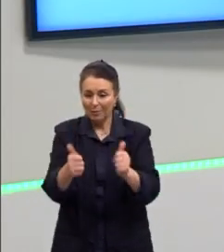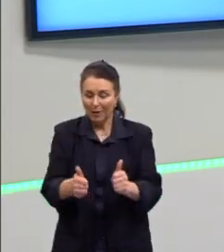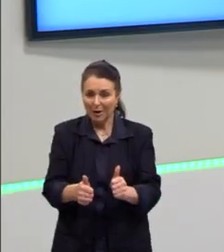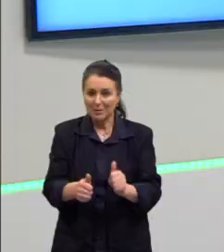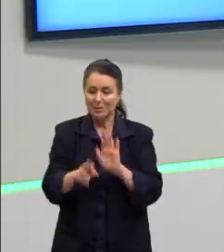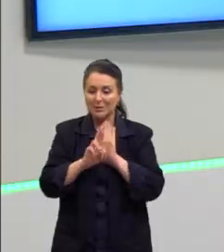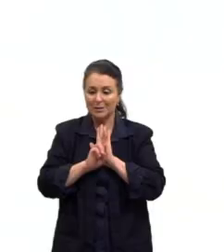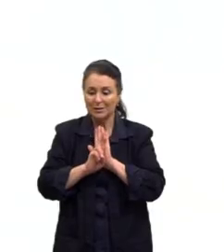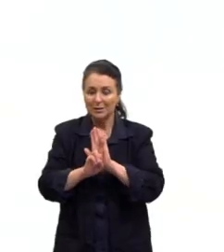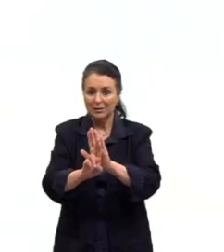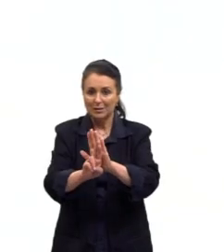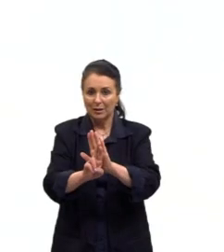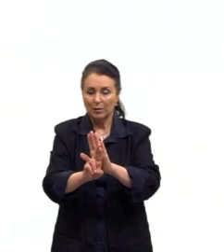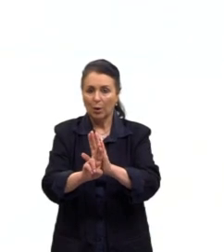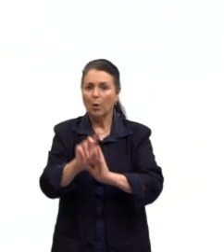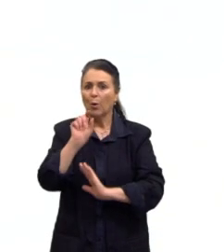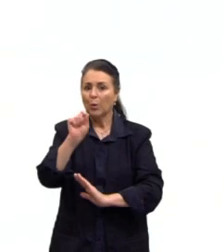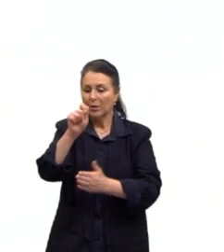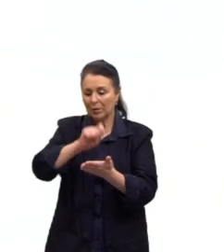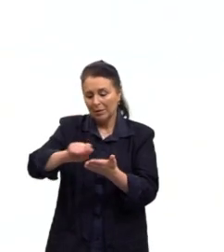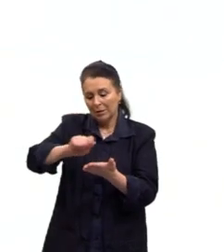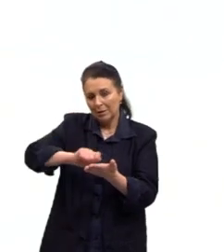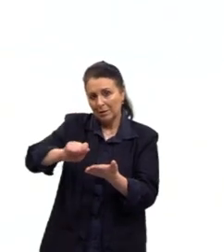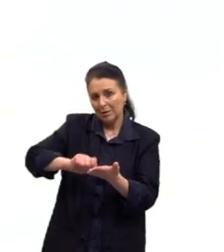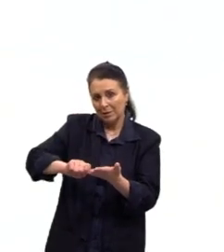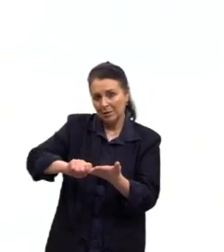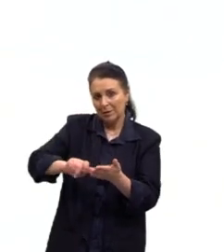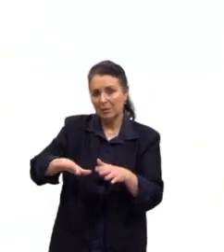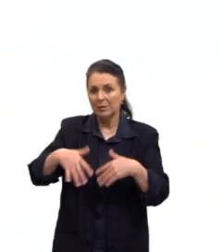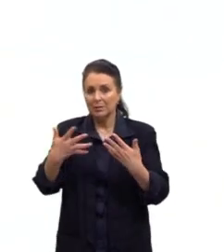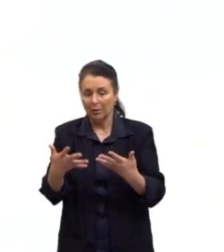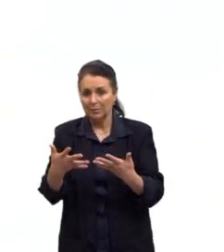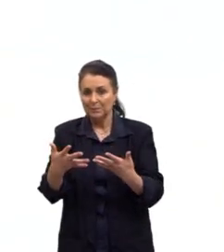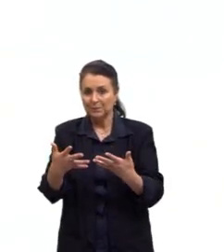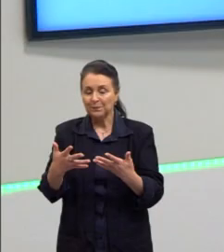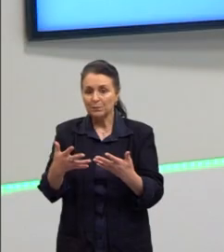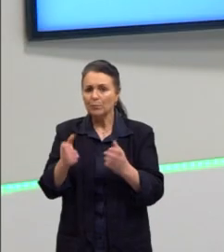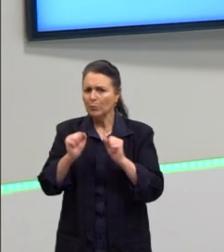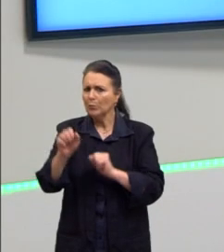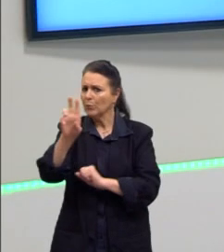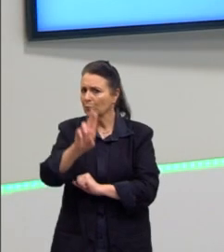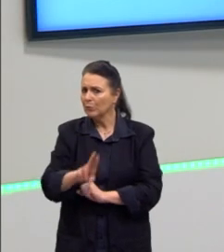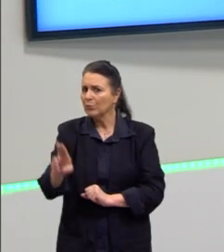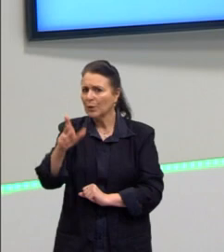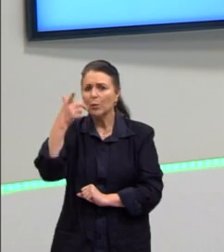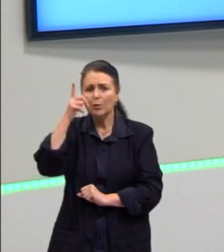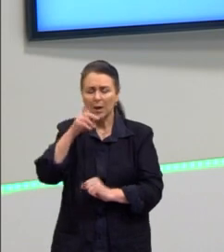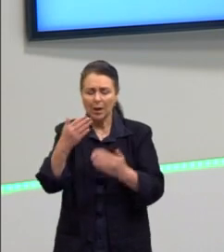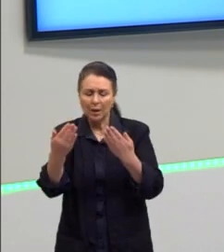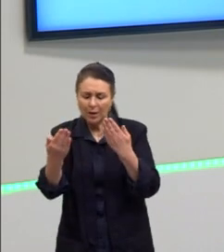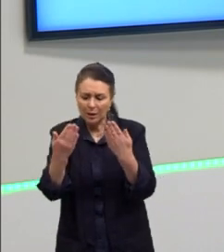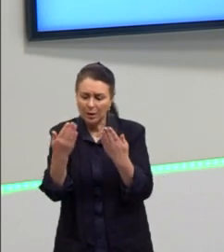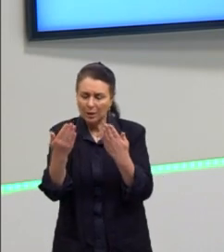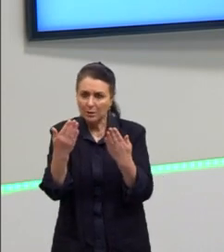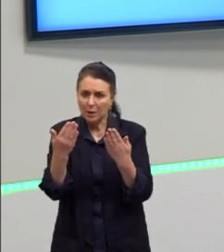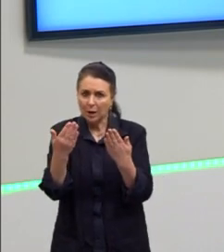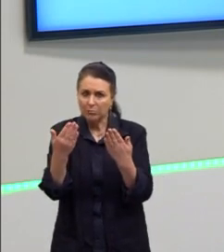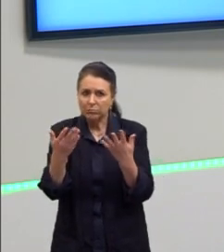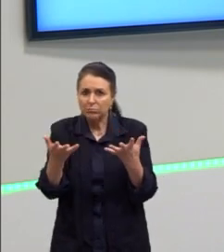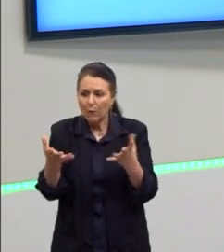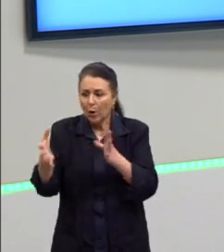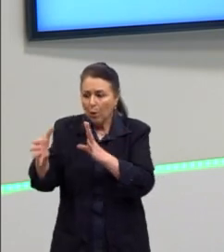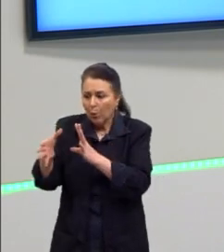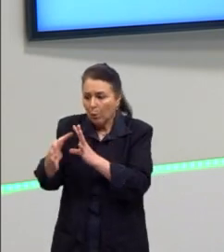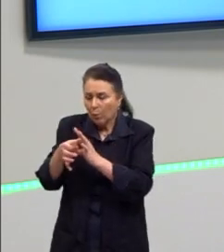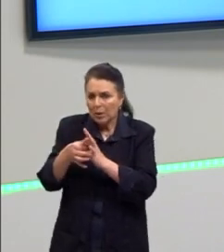representam o que está sendo escrito então Através disso a gente consegue analisar a situação